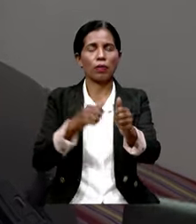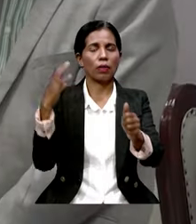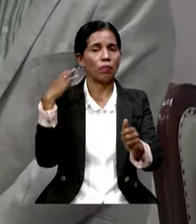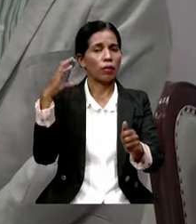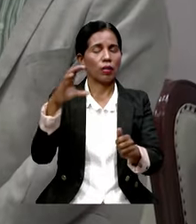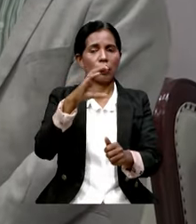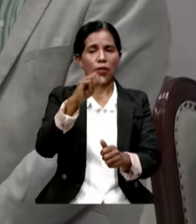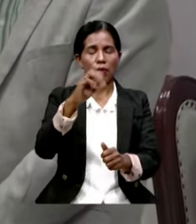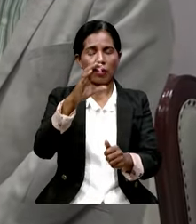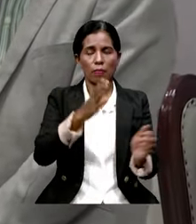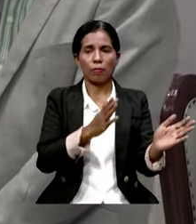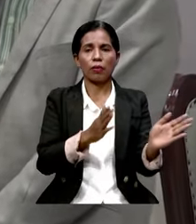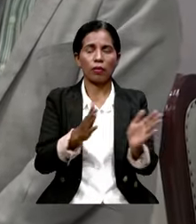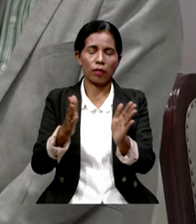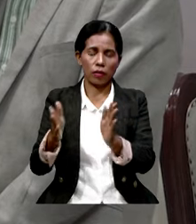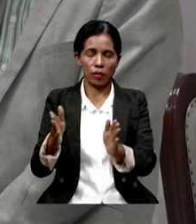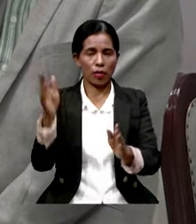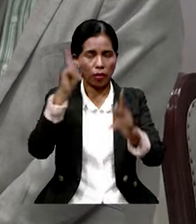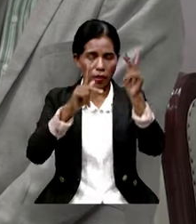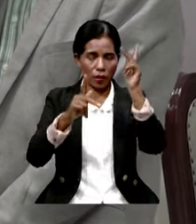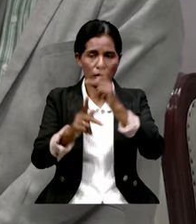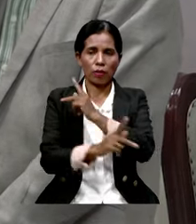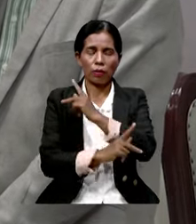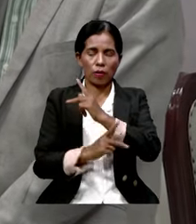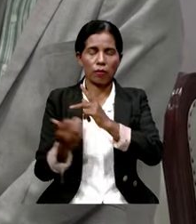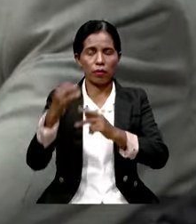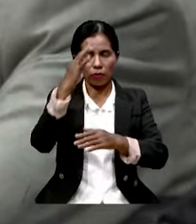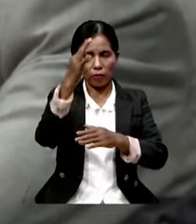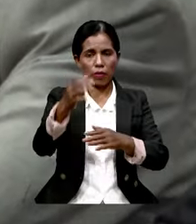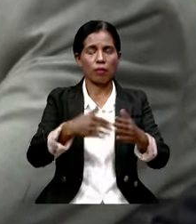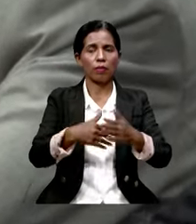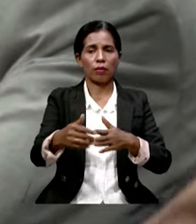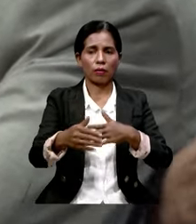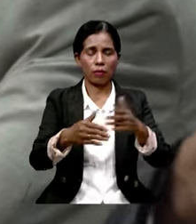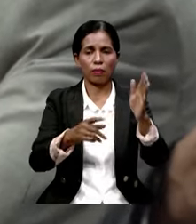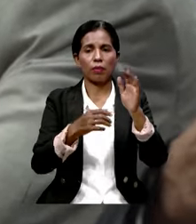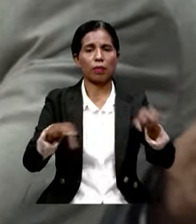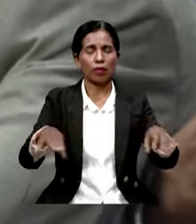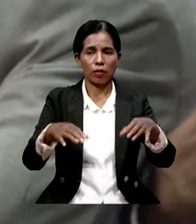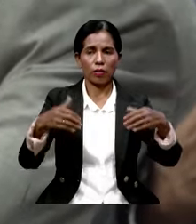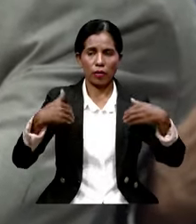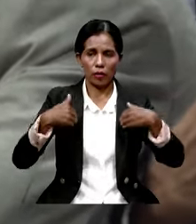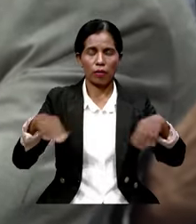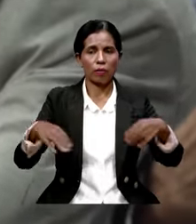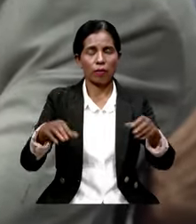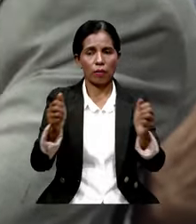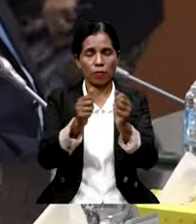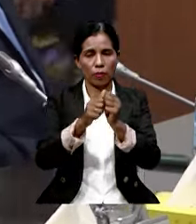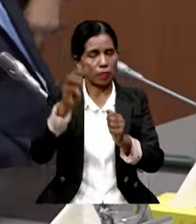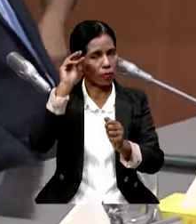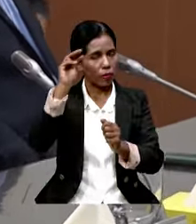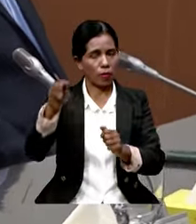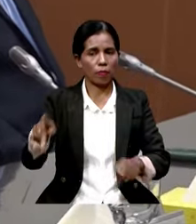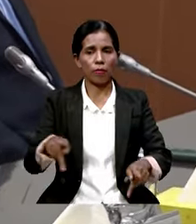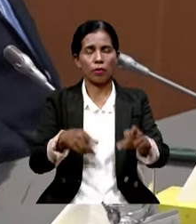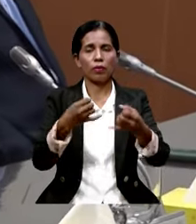onde processa caso corrupção Sira Baoin, conforme factos NBIHA, onde serviço a mútuo com o Ministério Público na Justiça,